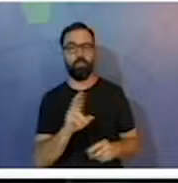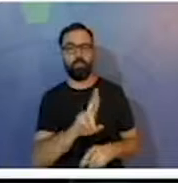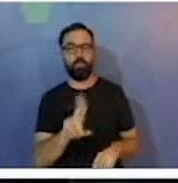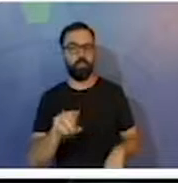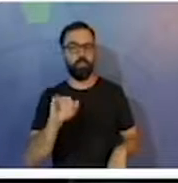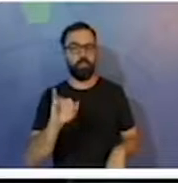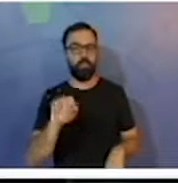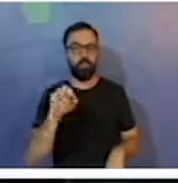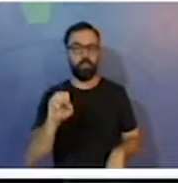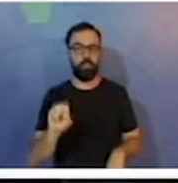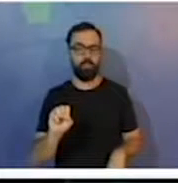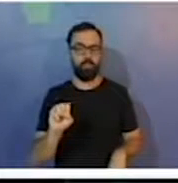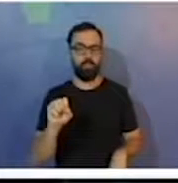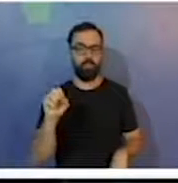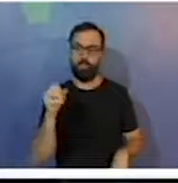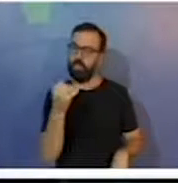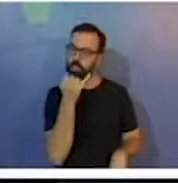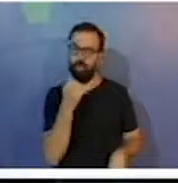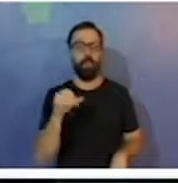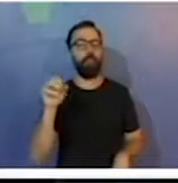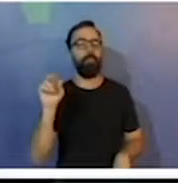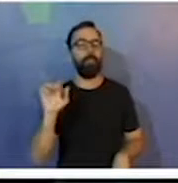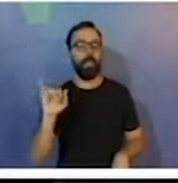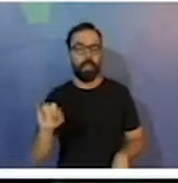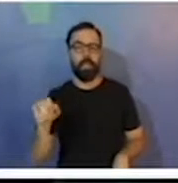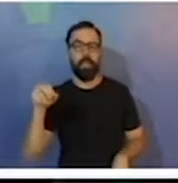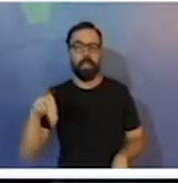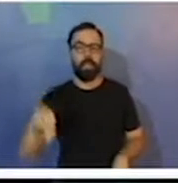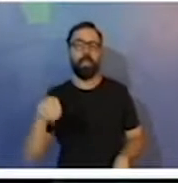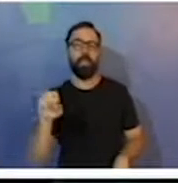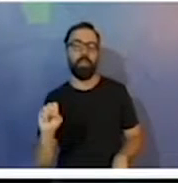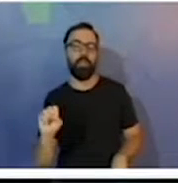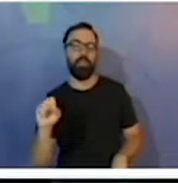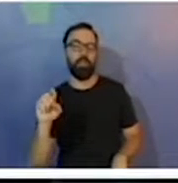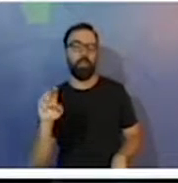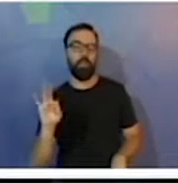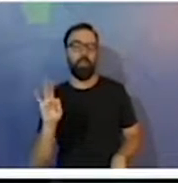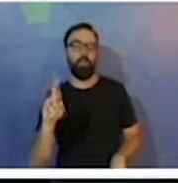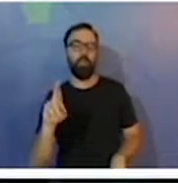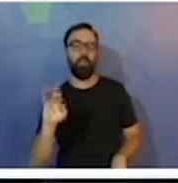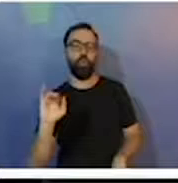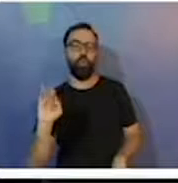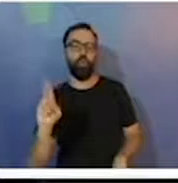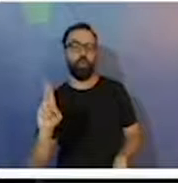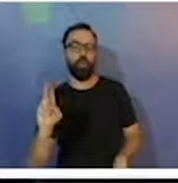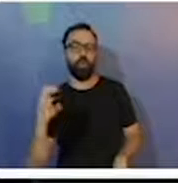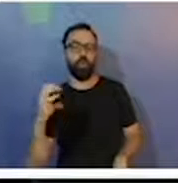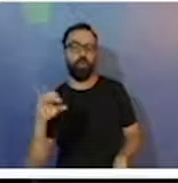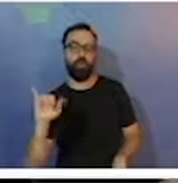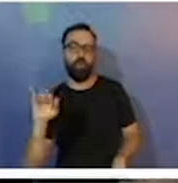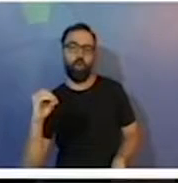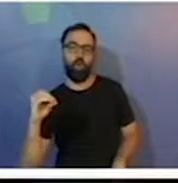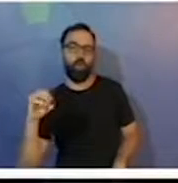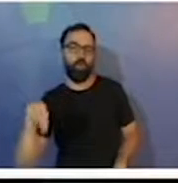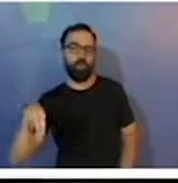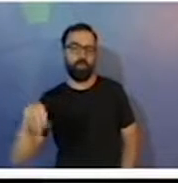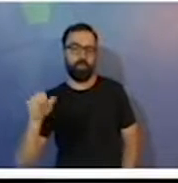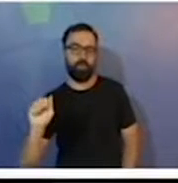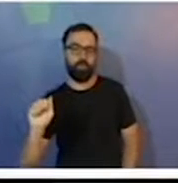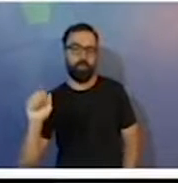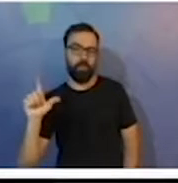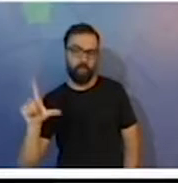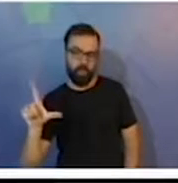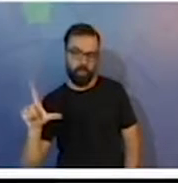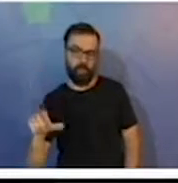instrucional eu gostaria que vocês grife fala tem na apostila de vocês como está aqui isso aqui é uma coisa que